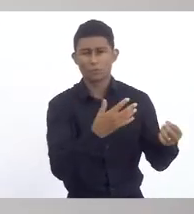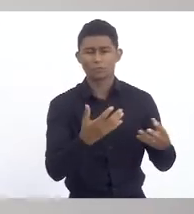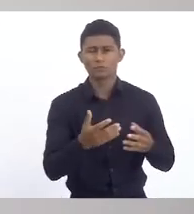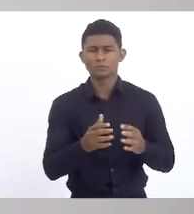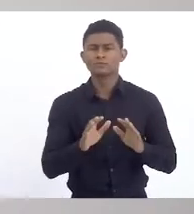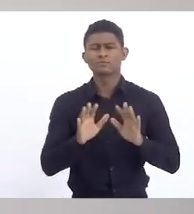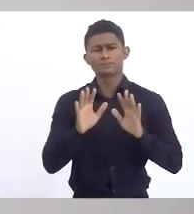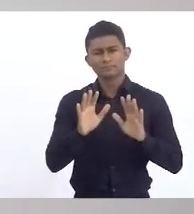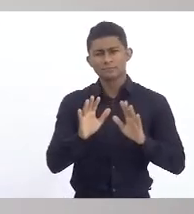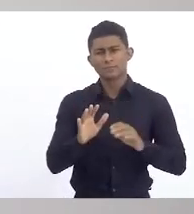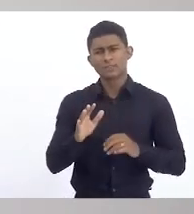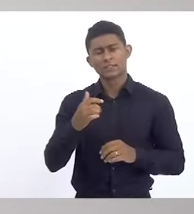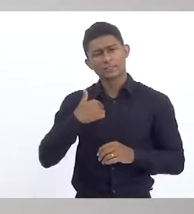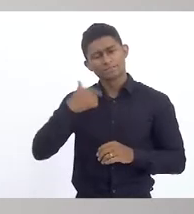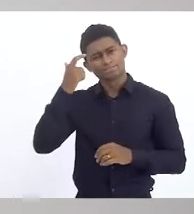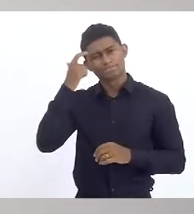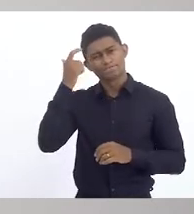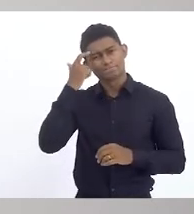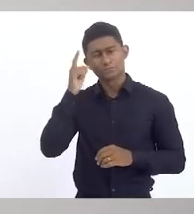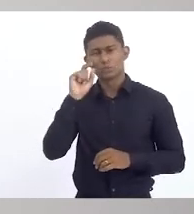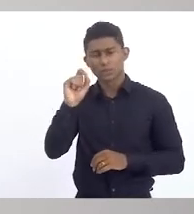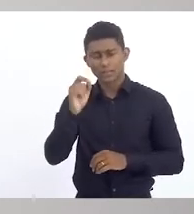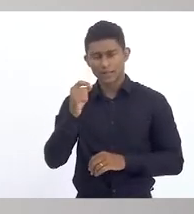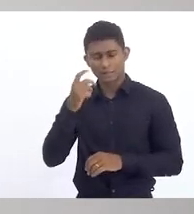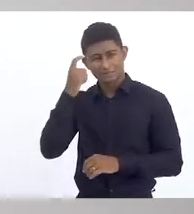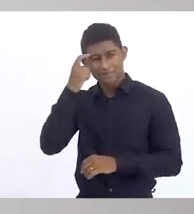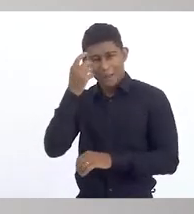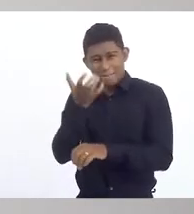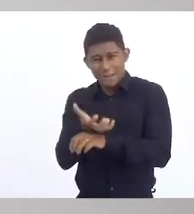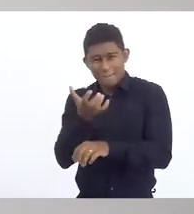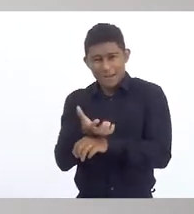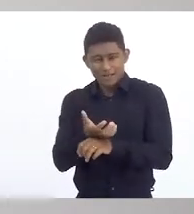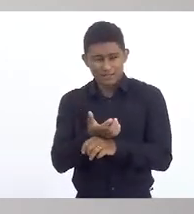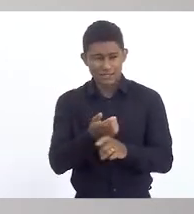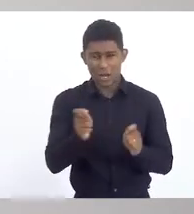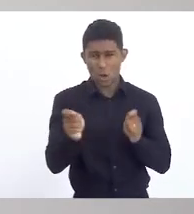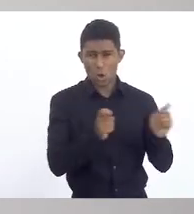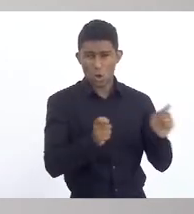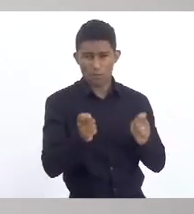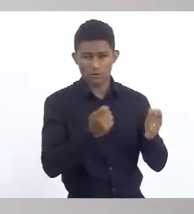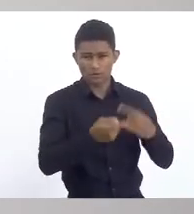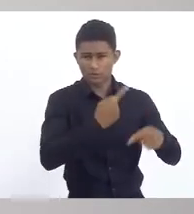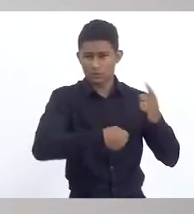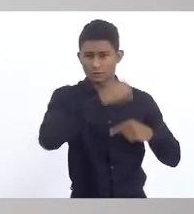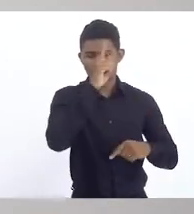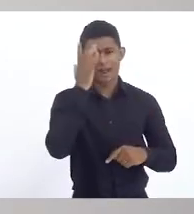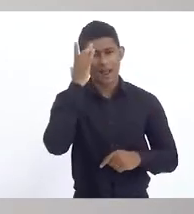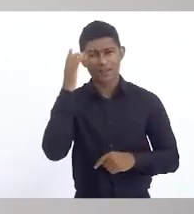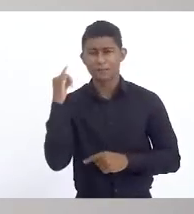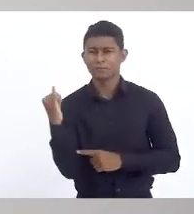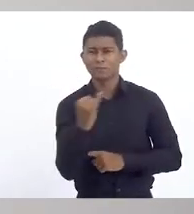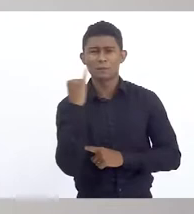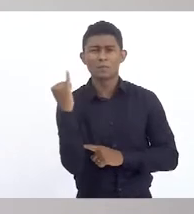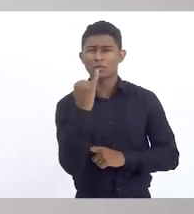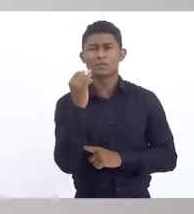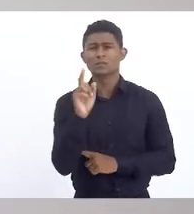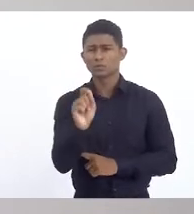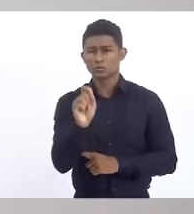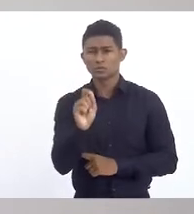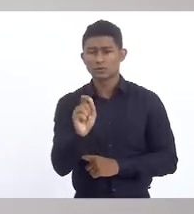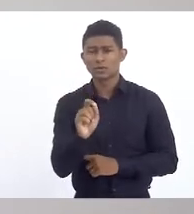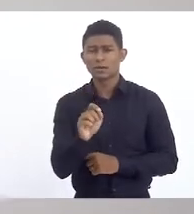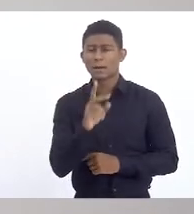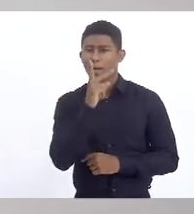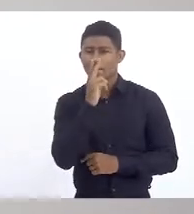Eu acho que, pensando em matéria de desenvolvimento econômico, era importante isso ficar menos lato senso e ficar um pouco mais estrito